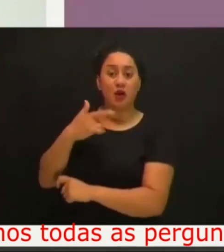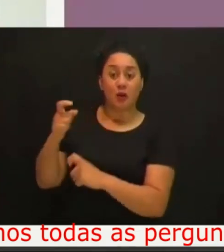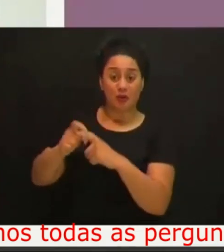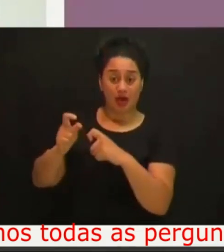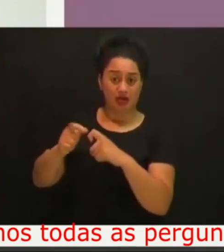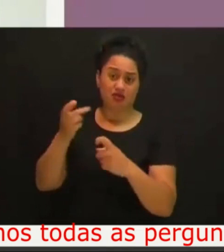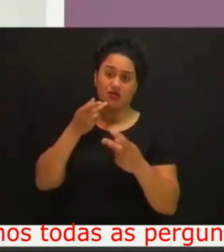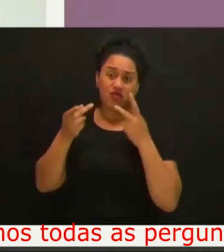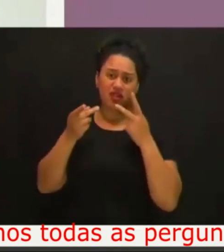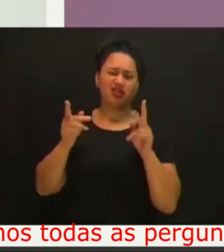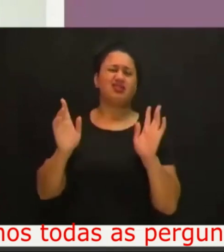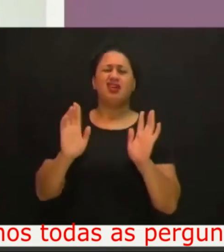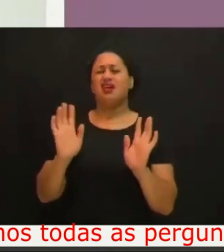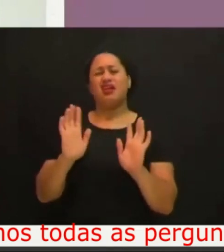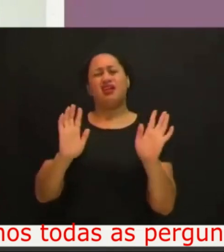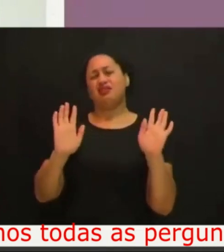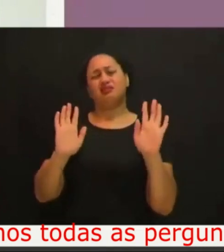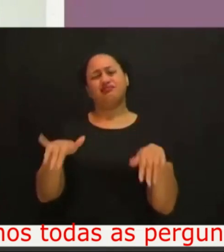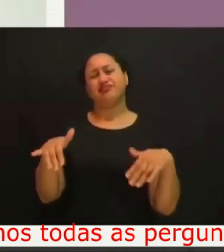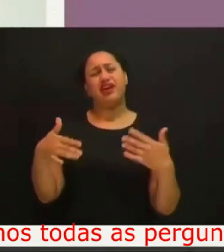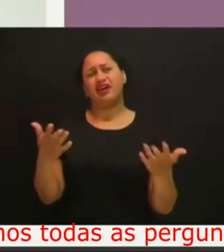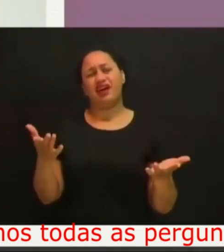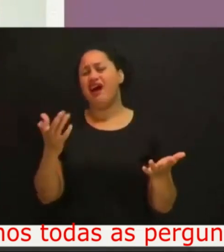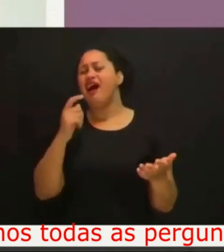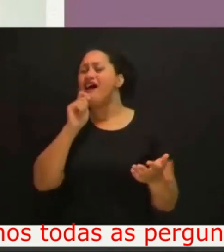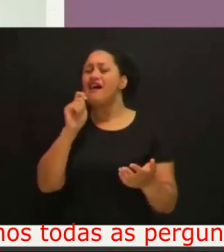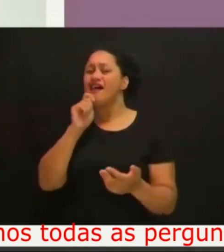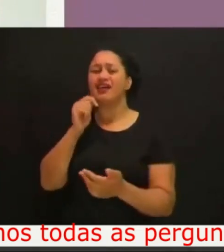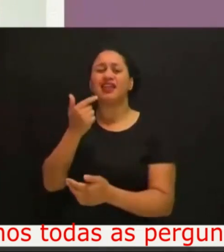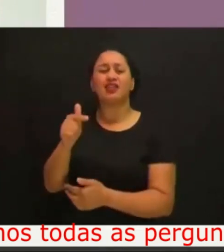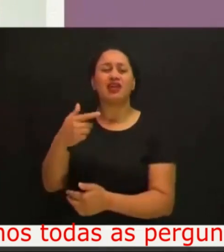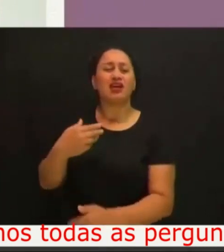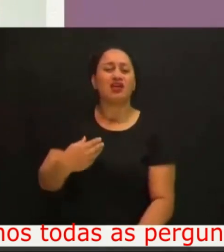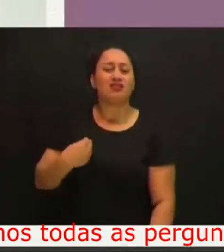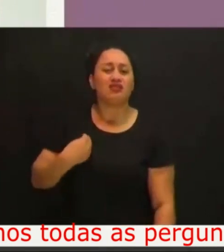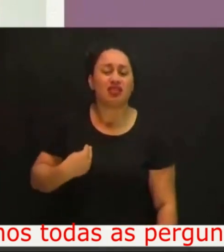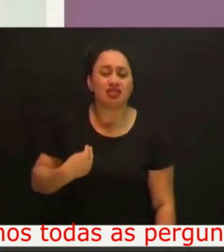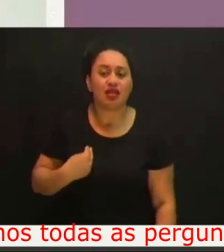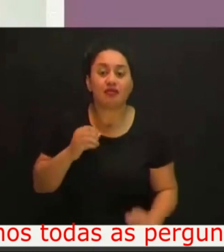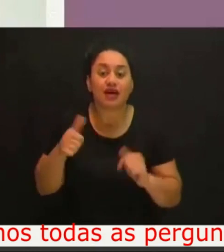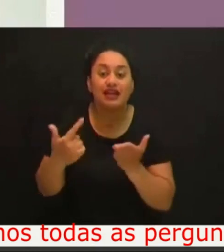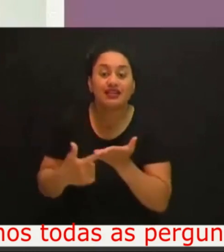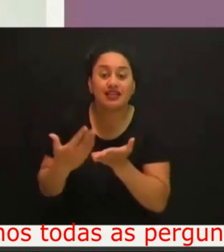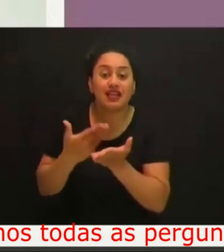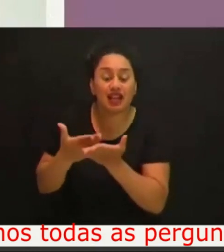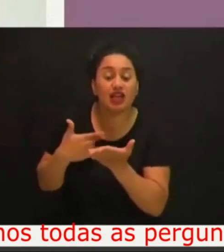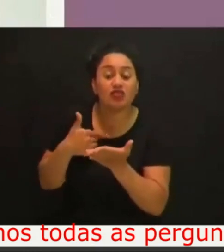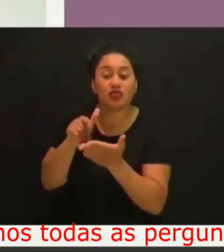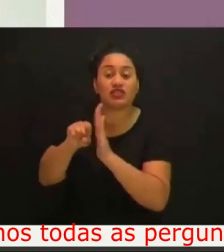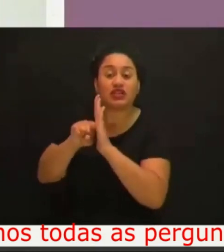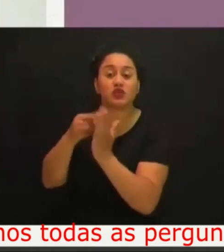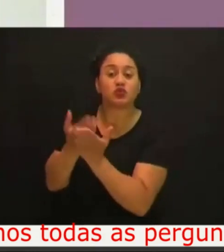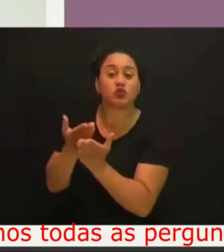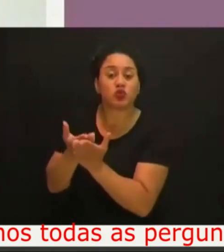dizendo não, olha, ainda não é vida. Mas que livro de embriologia o senhor estudou?